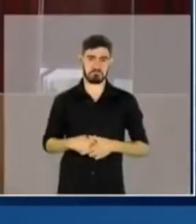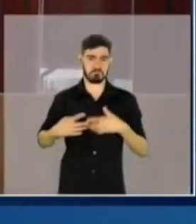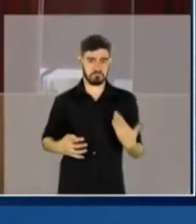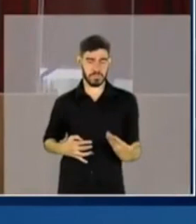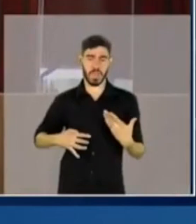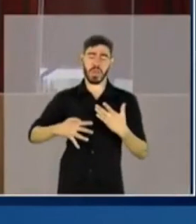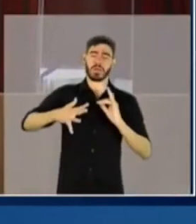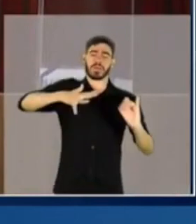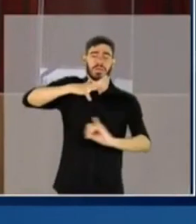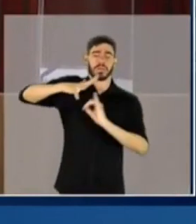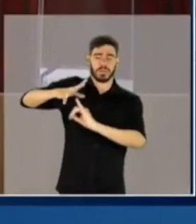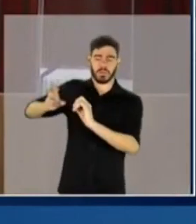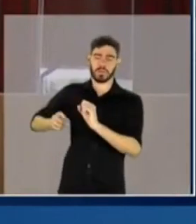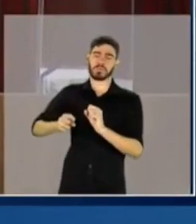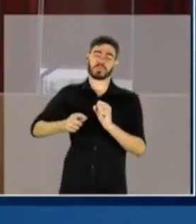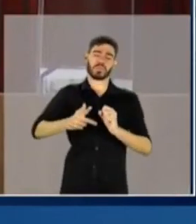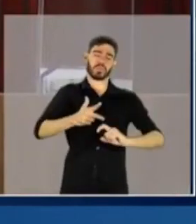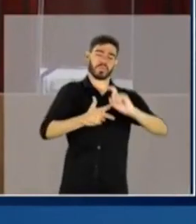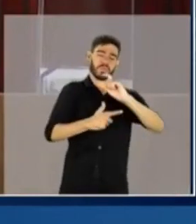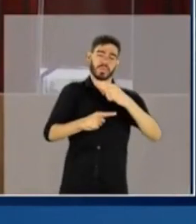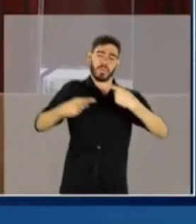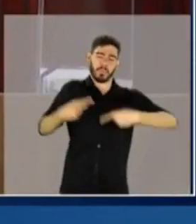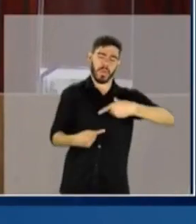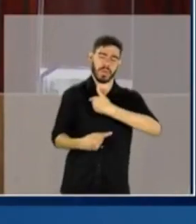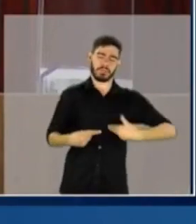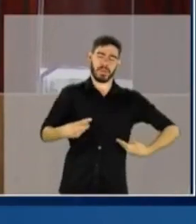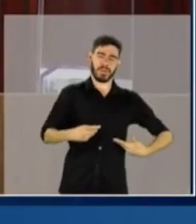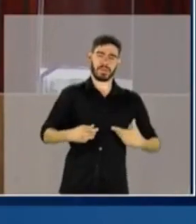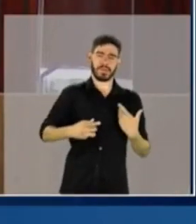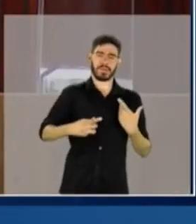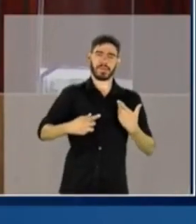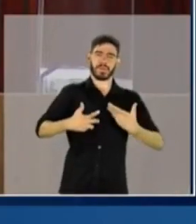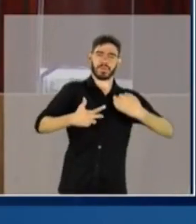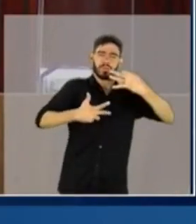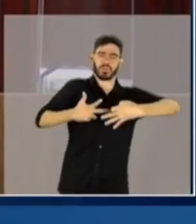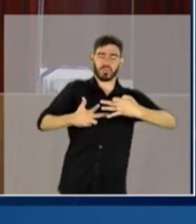para o seu voto, fatos posteriores